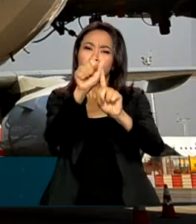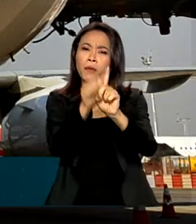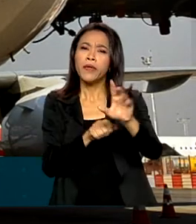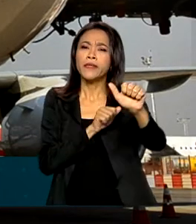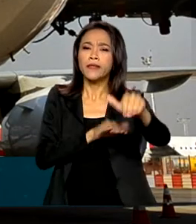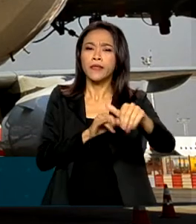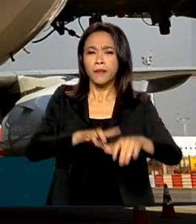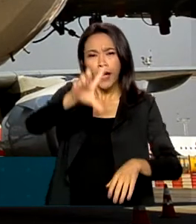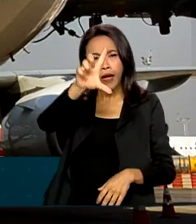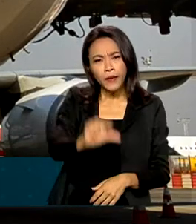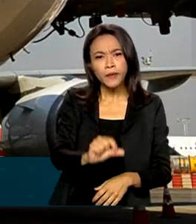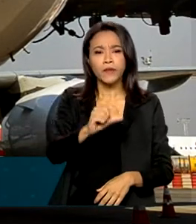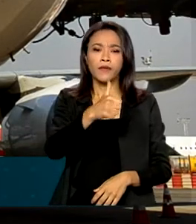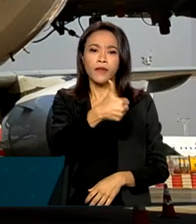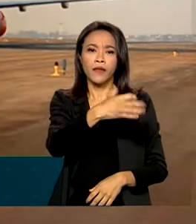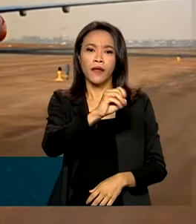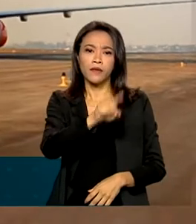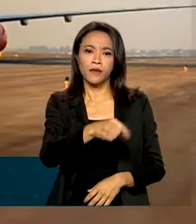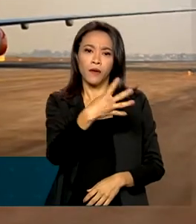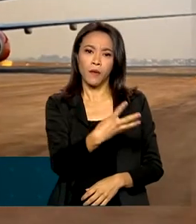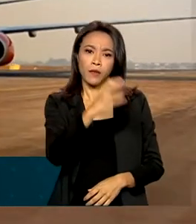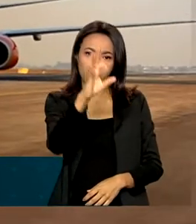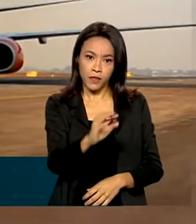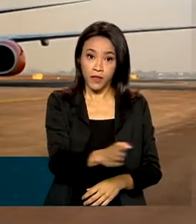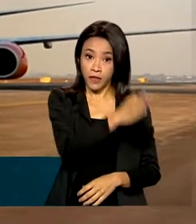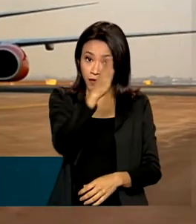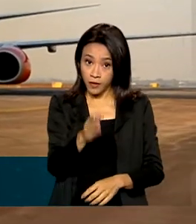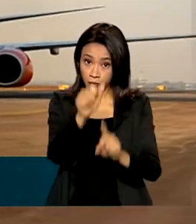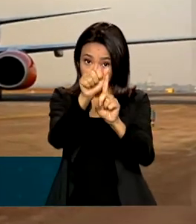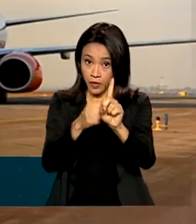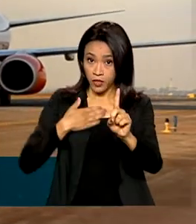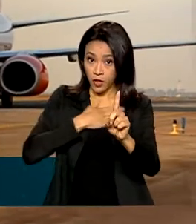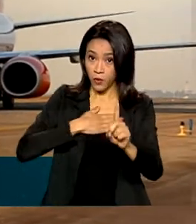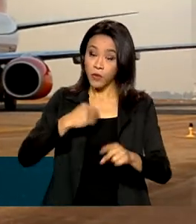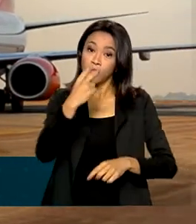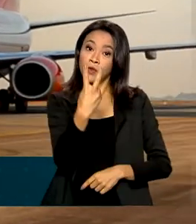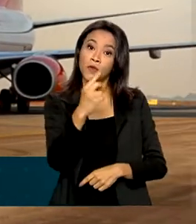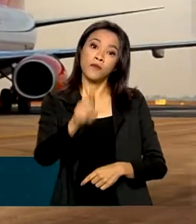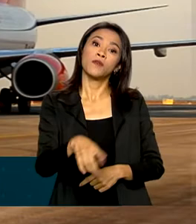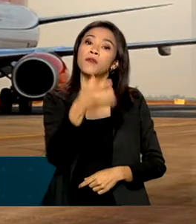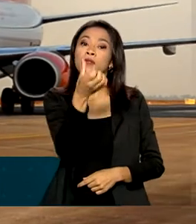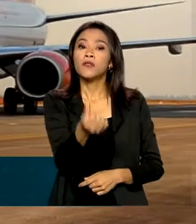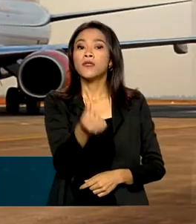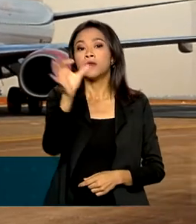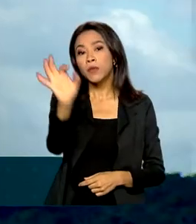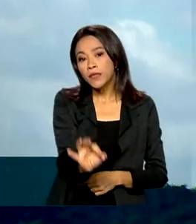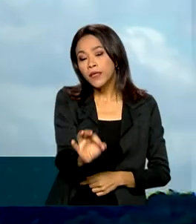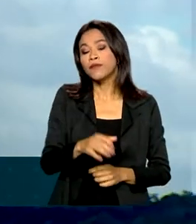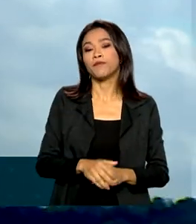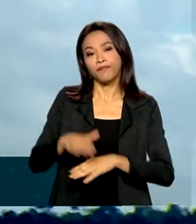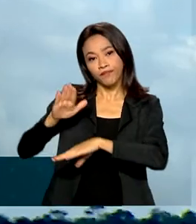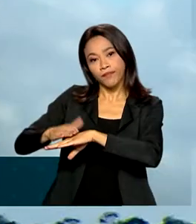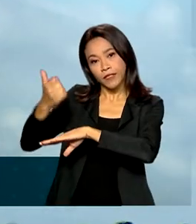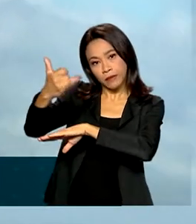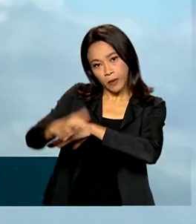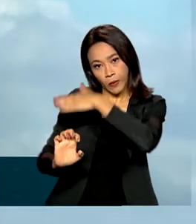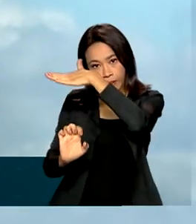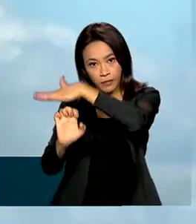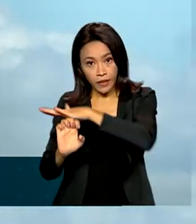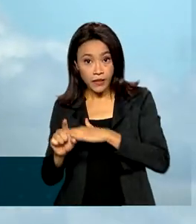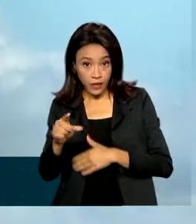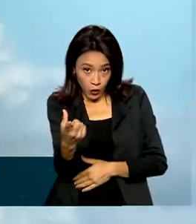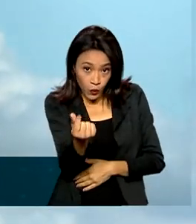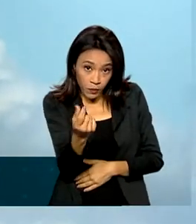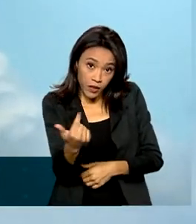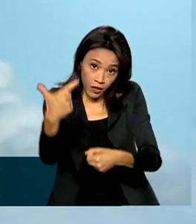a redução foi de 10,4% e em agosto de 2,6%. de acordo com a Petrobras o preço do